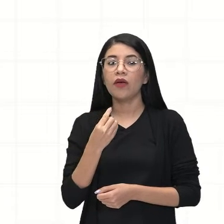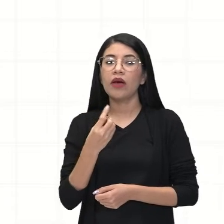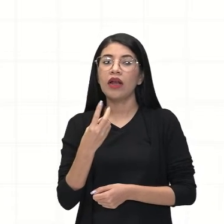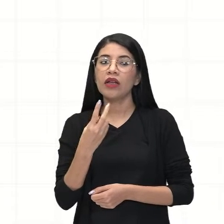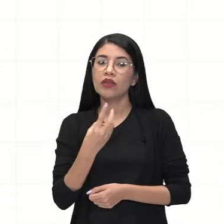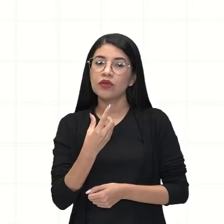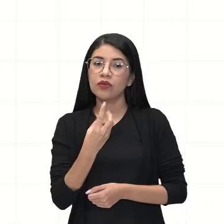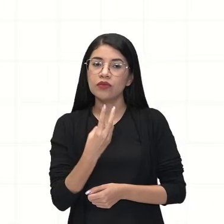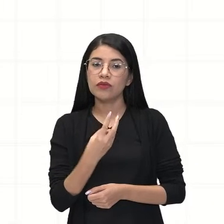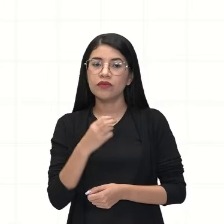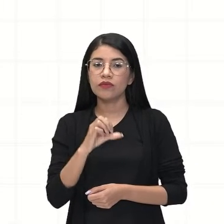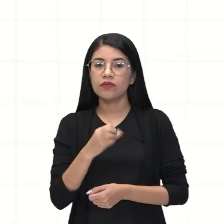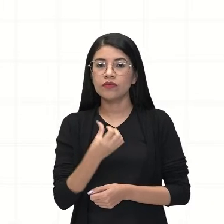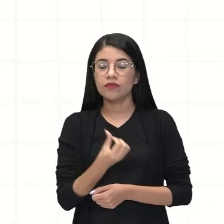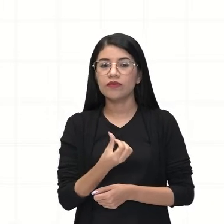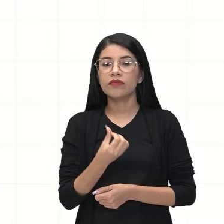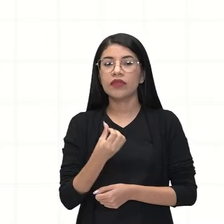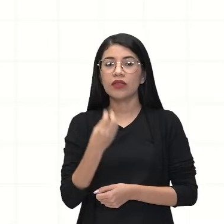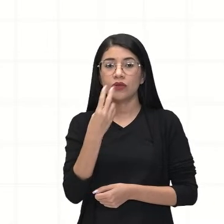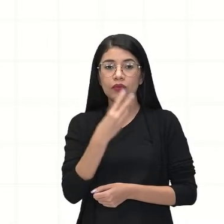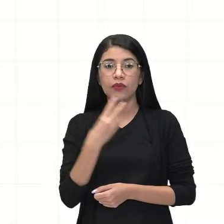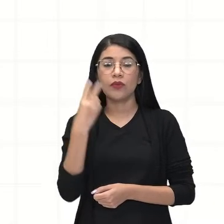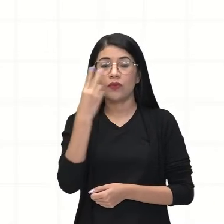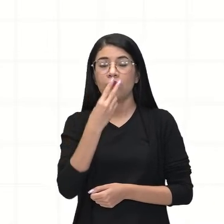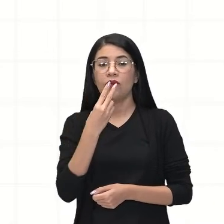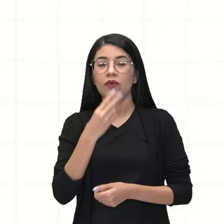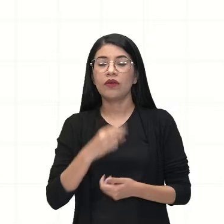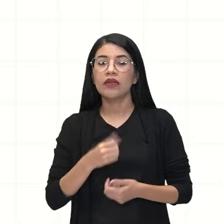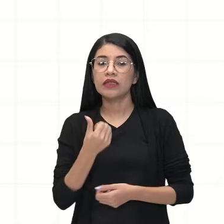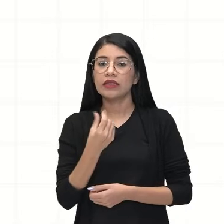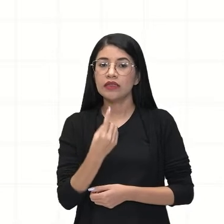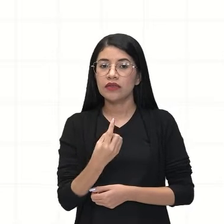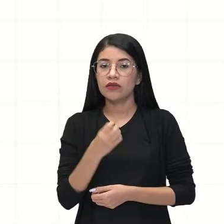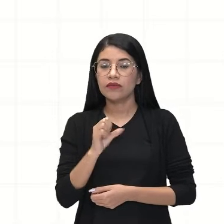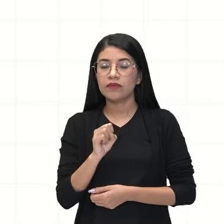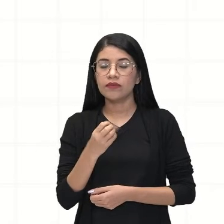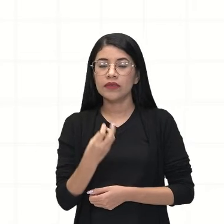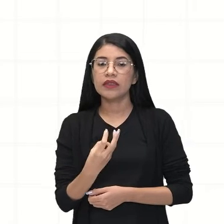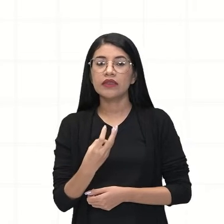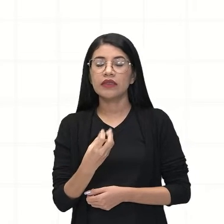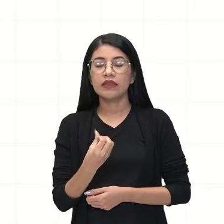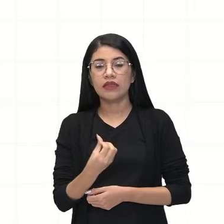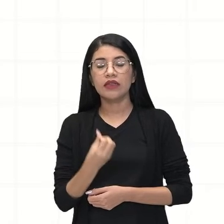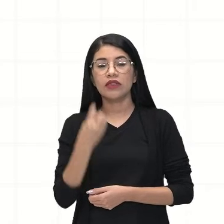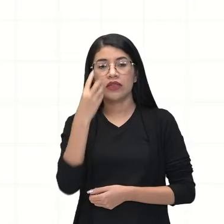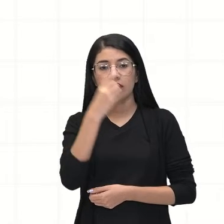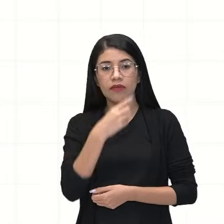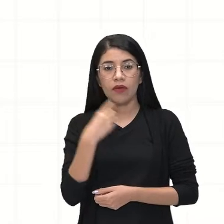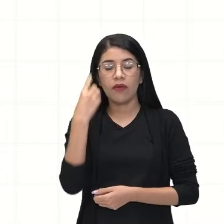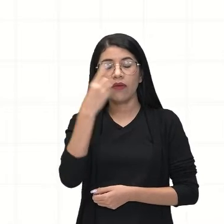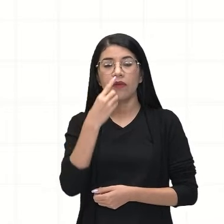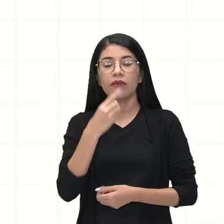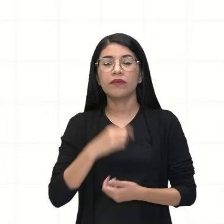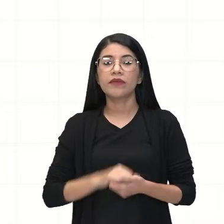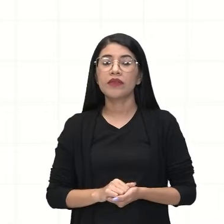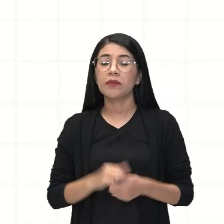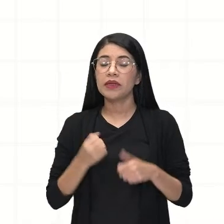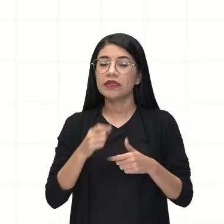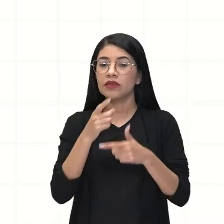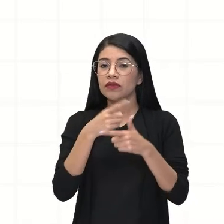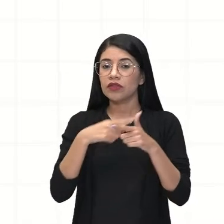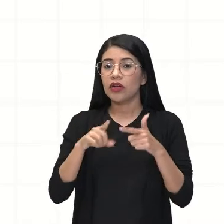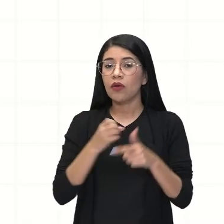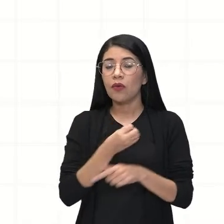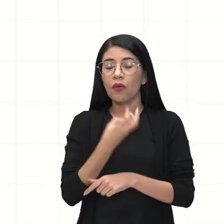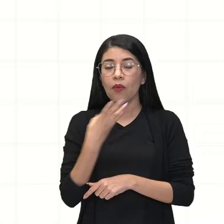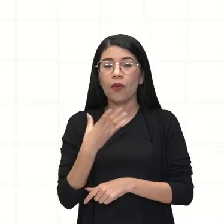horas, 62 deles escolheram 3 horas, então eu tenho que dividir pela quantidade de horas